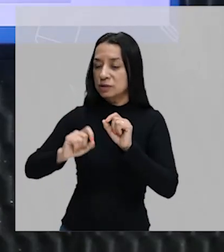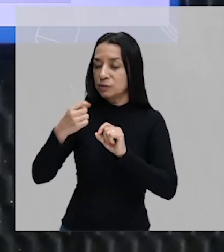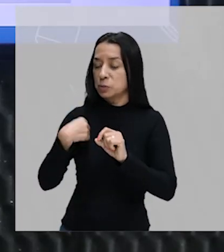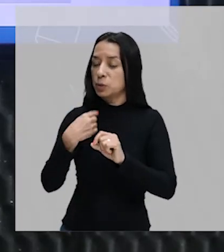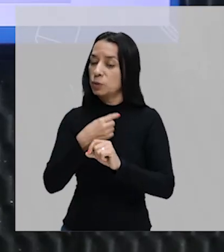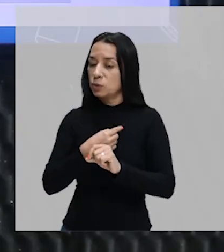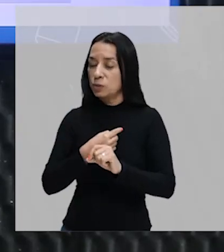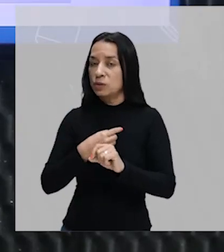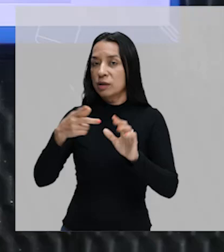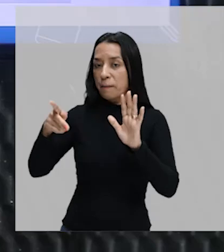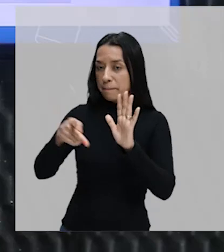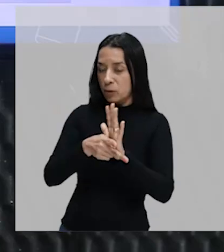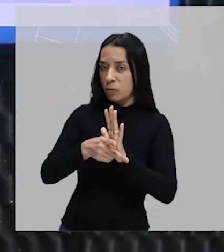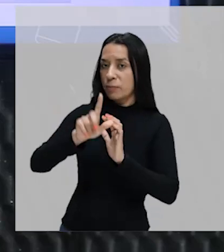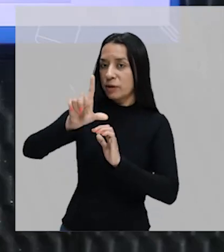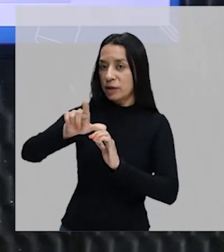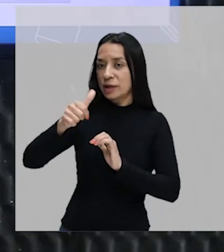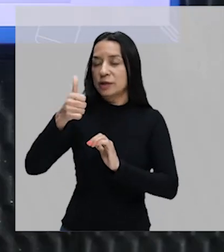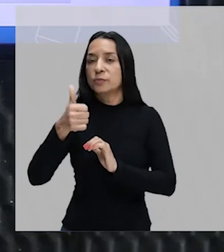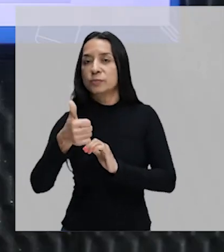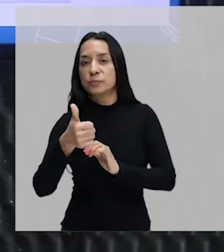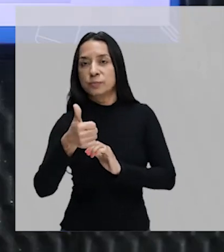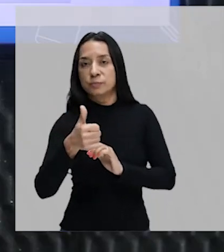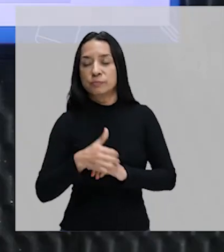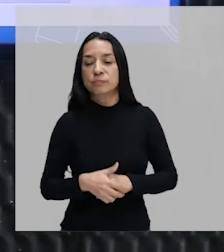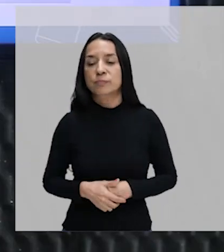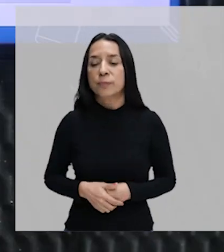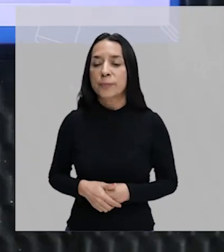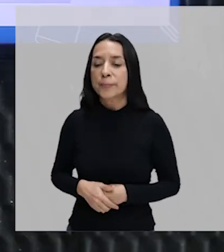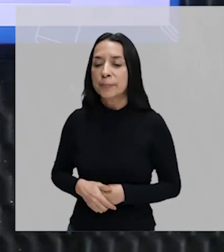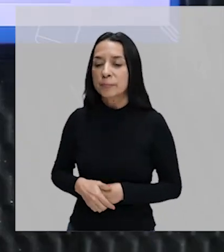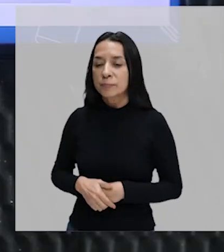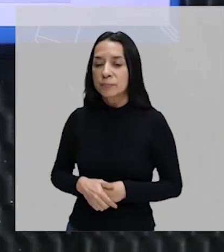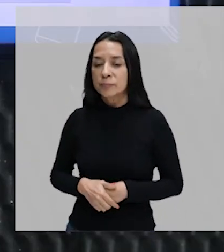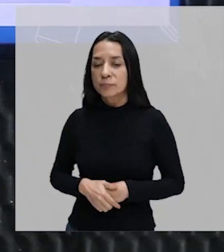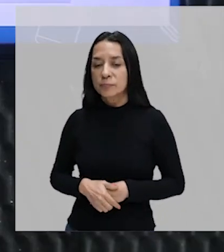né? Então, Emiratos Árabes Unidos.